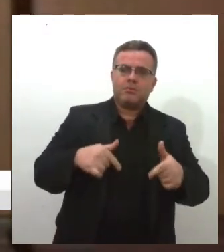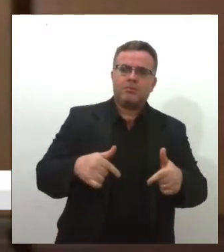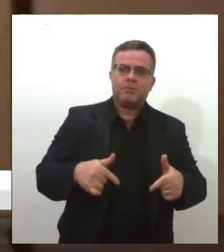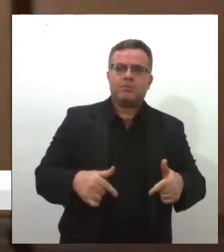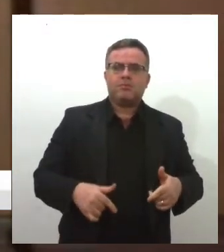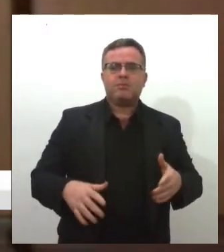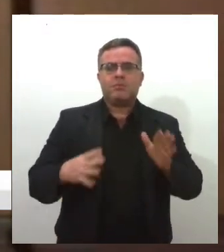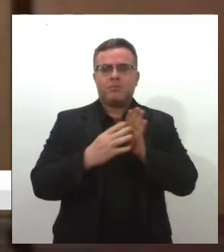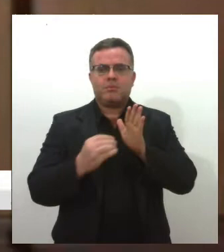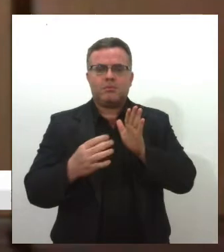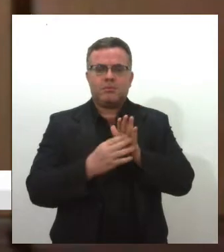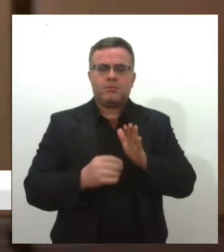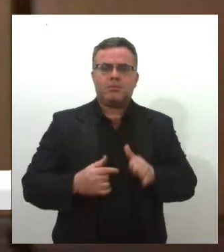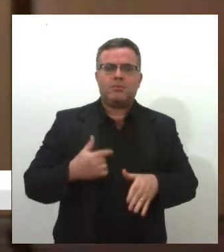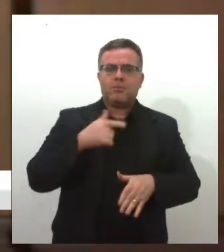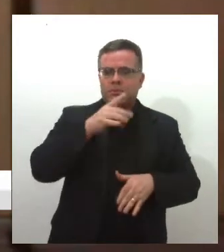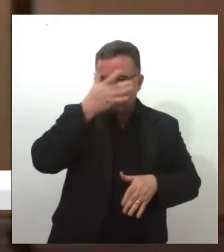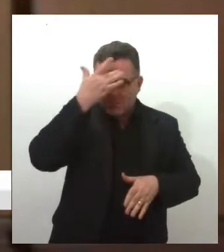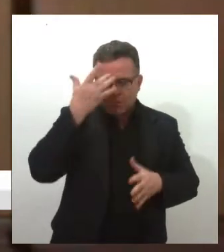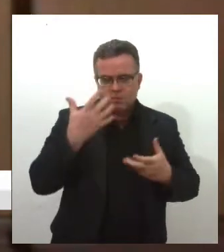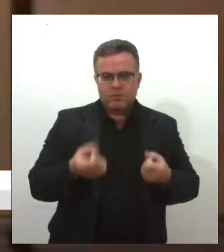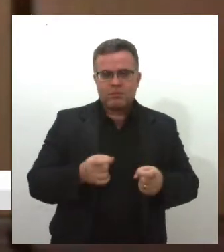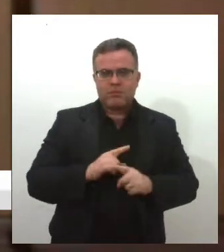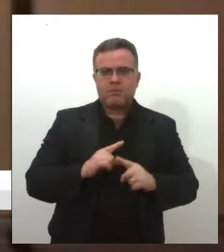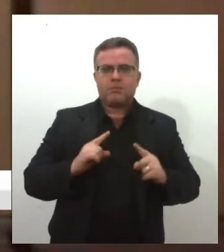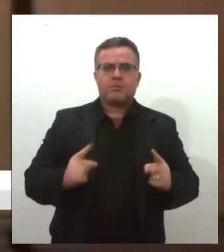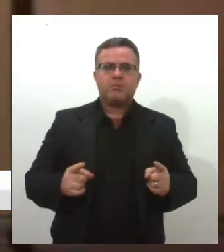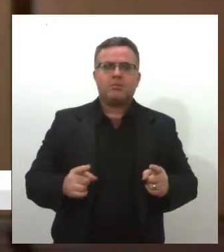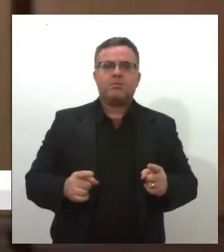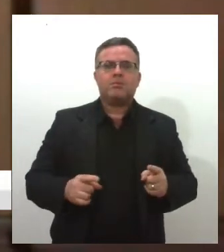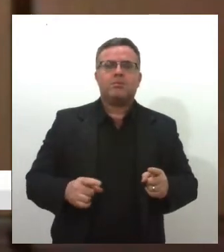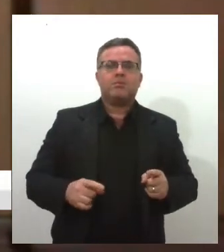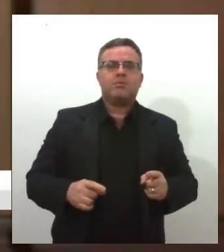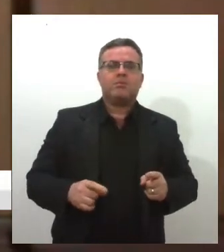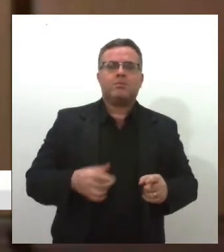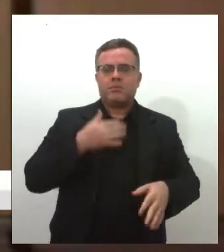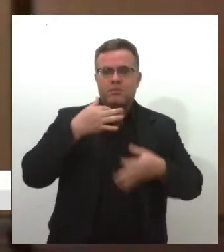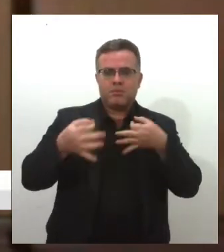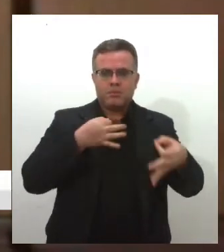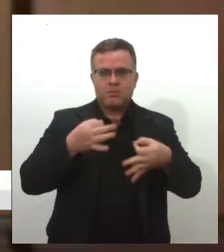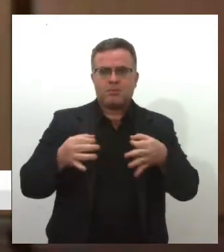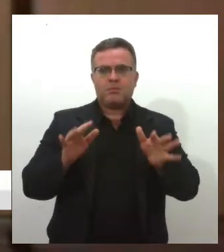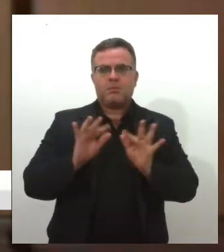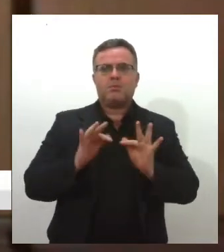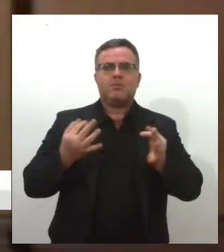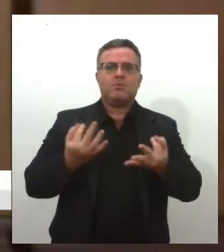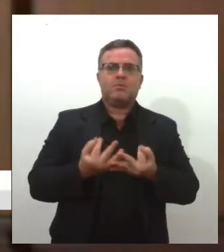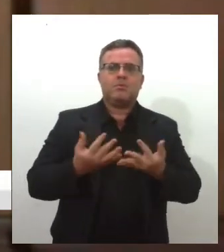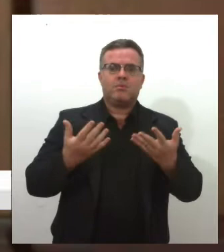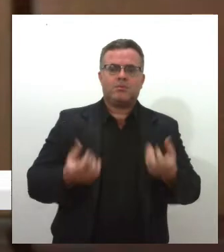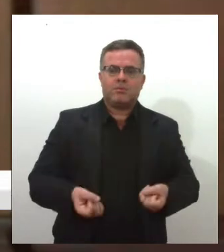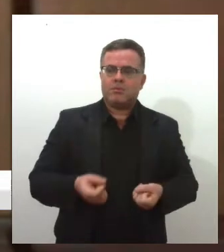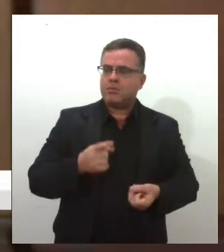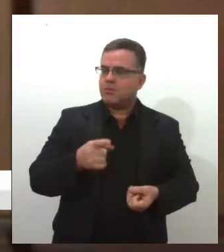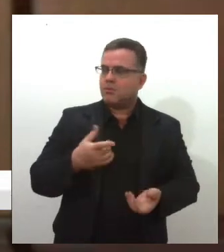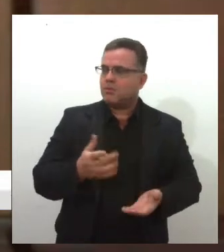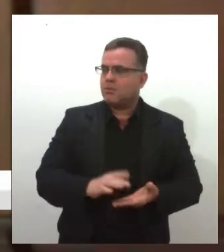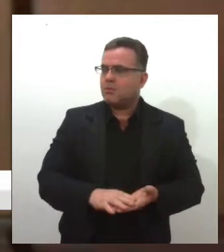modelo, como aqueles também que lançam algum tipo de crítica às famílias que adotam essa